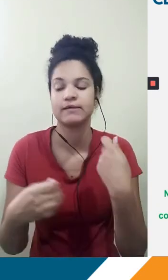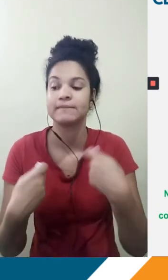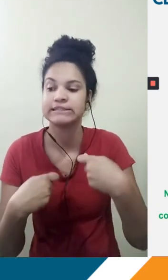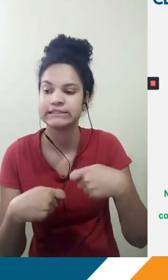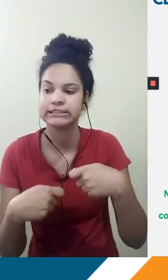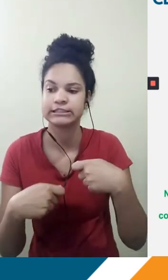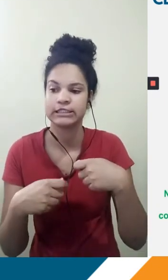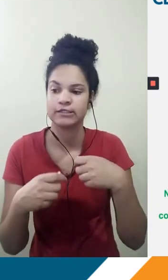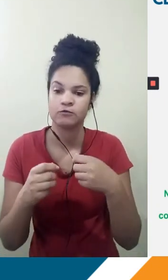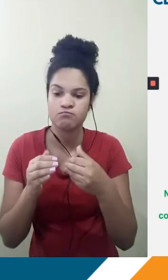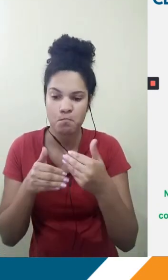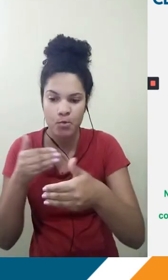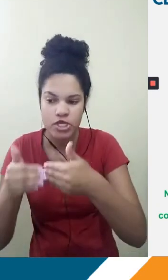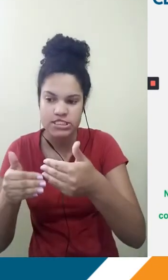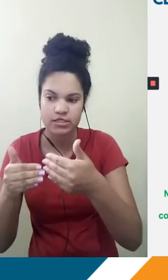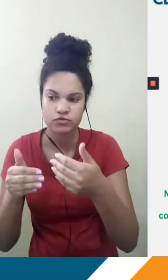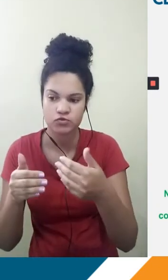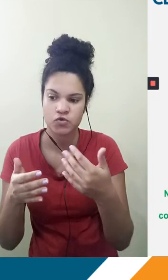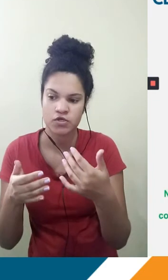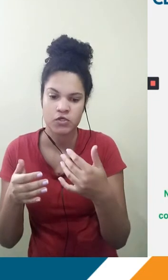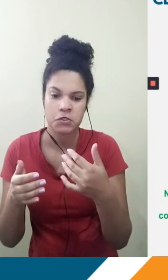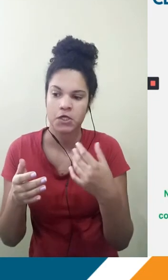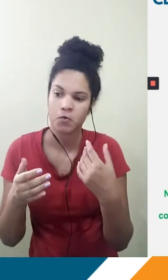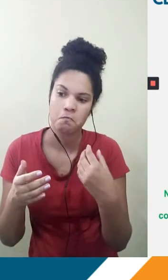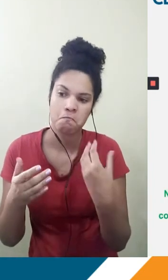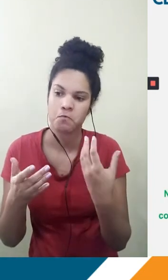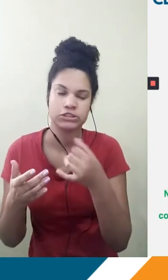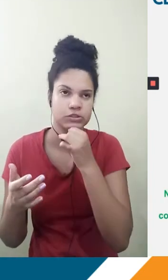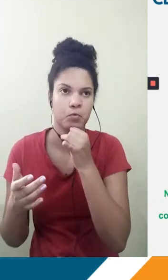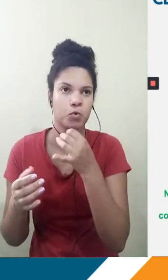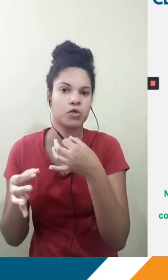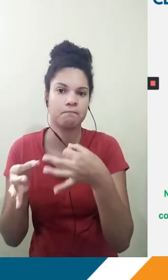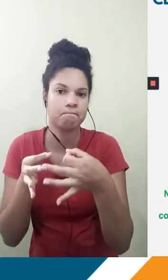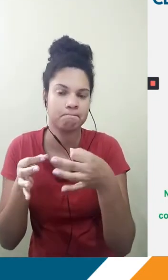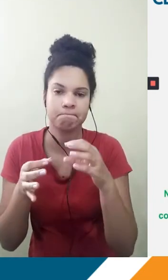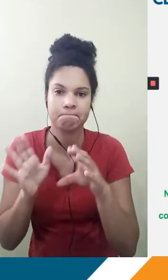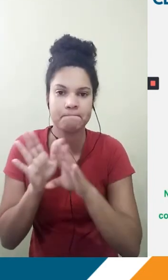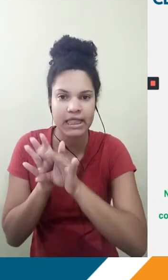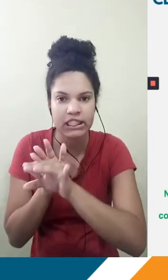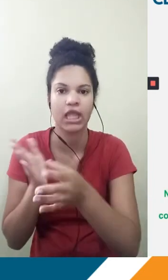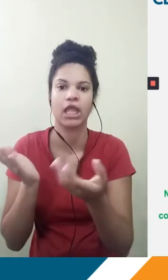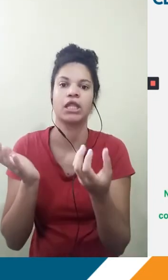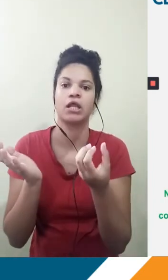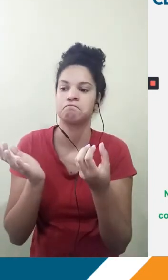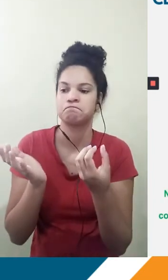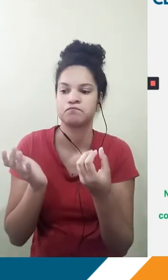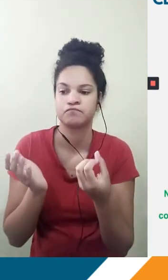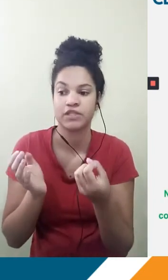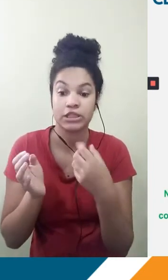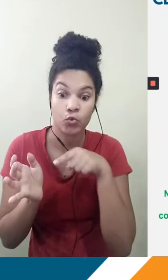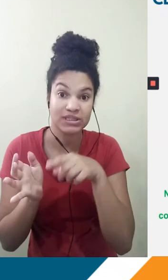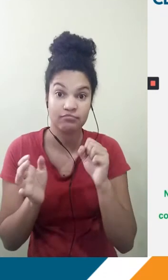por exemplo, uma bactéria, um vírus, ele é atacado por um macrófago, uma célula de defesa, depois